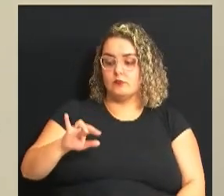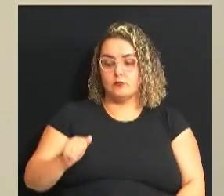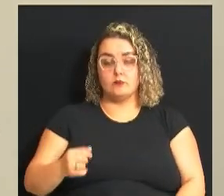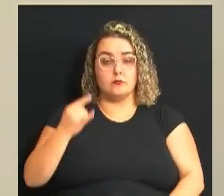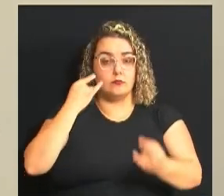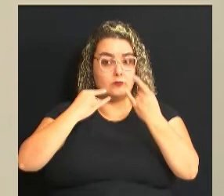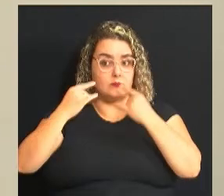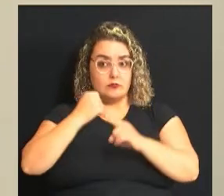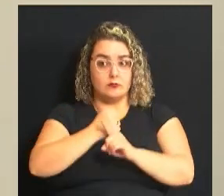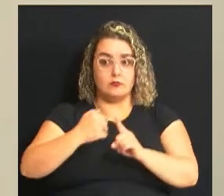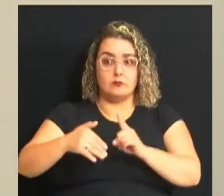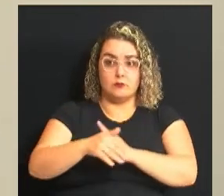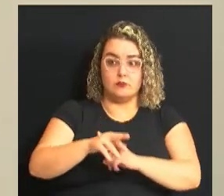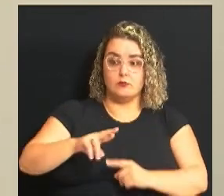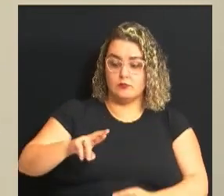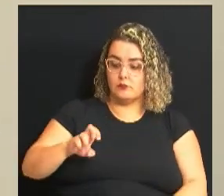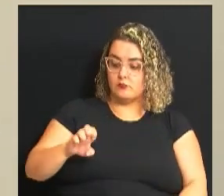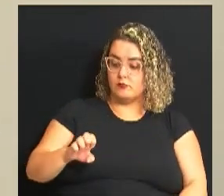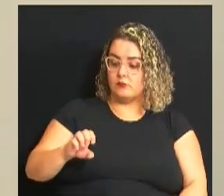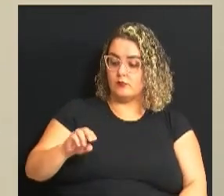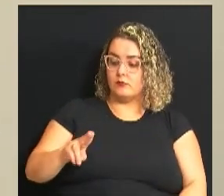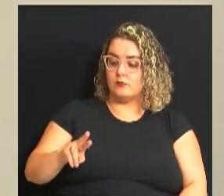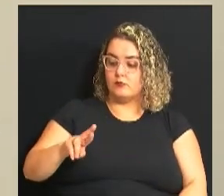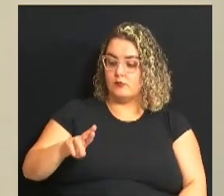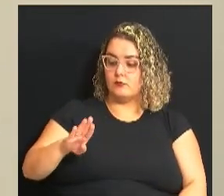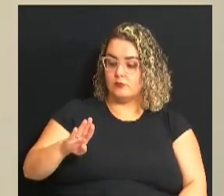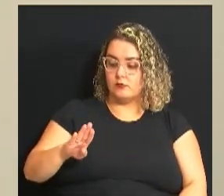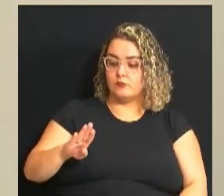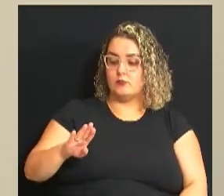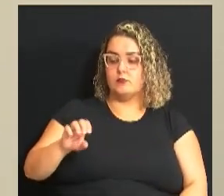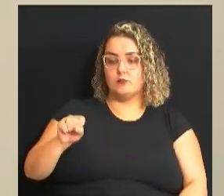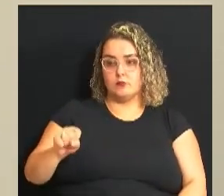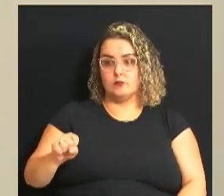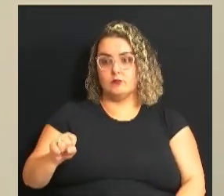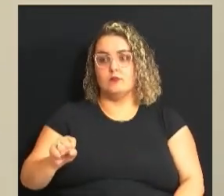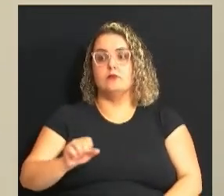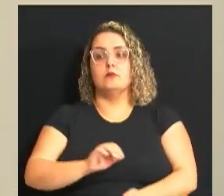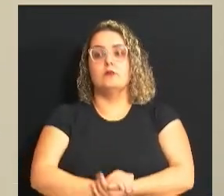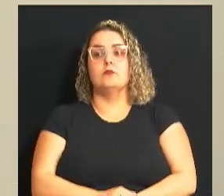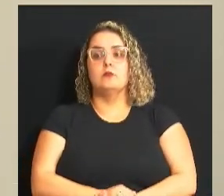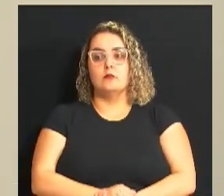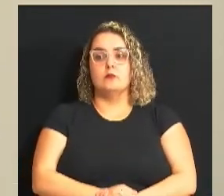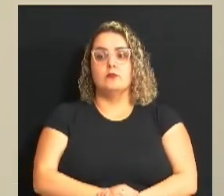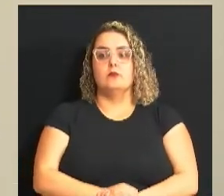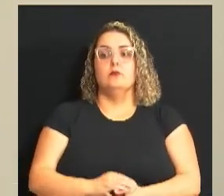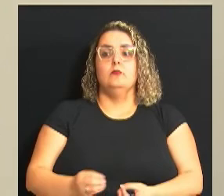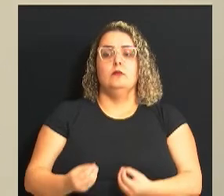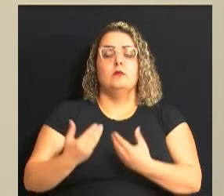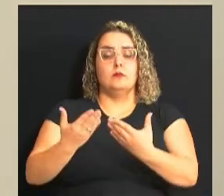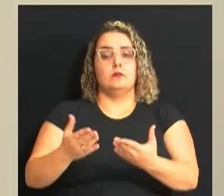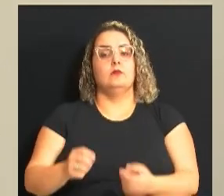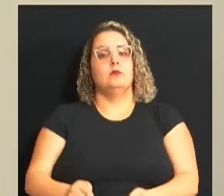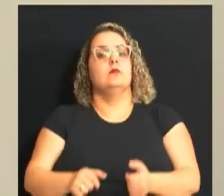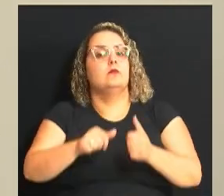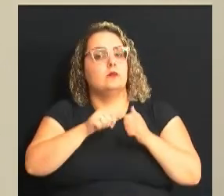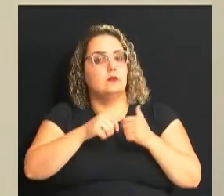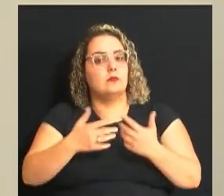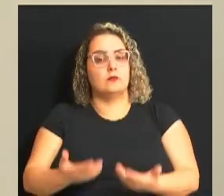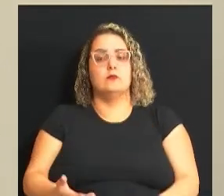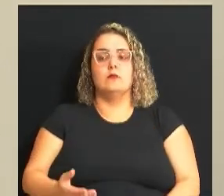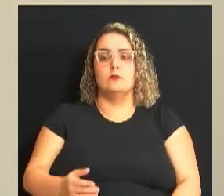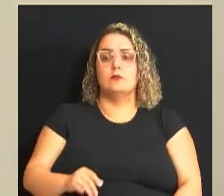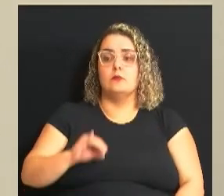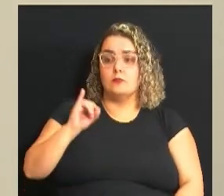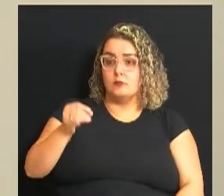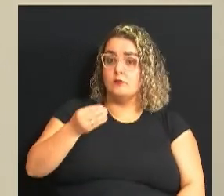o REURB-S. A lei 13.465 de 2017 dá esta oportunidade ao cidadão